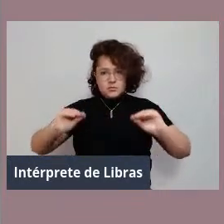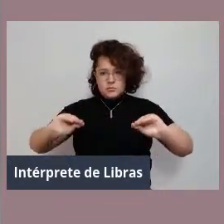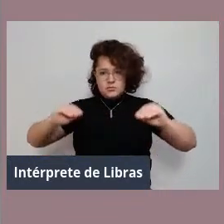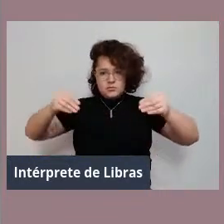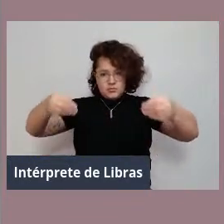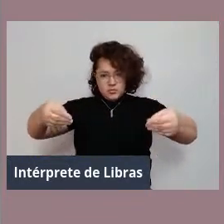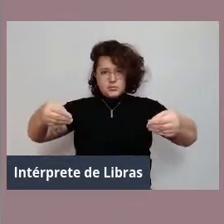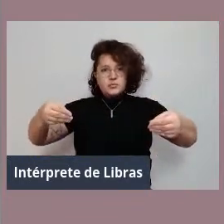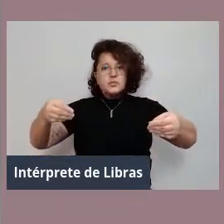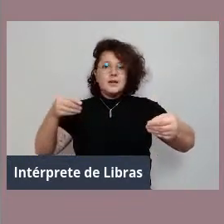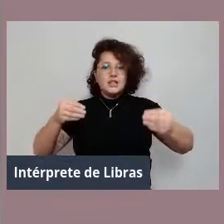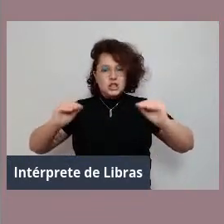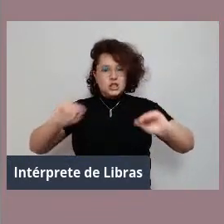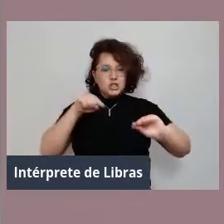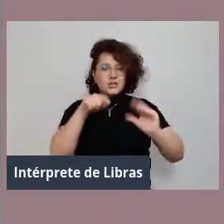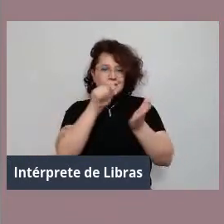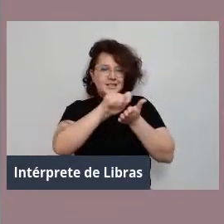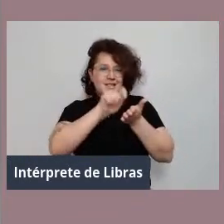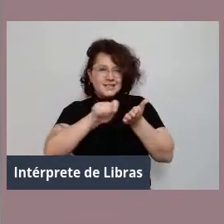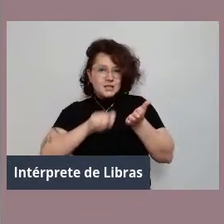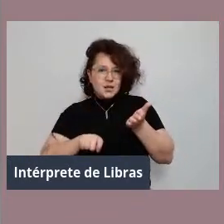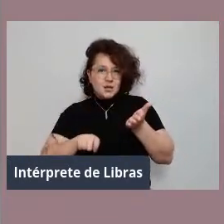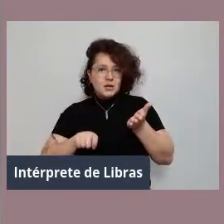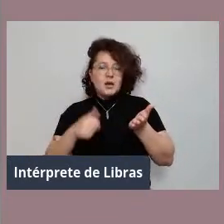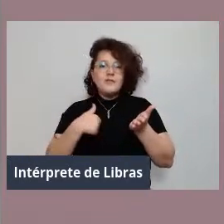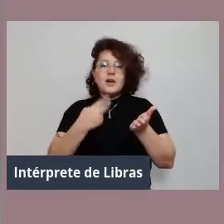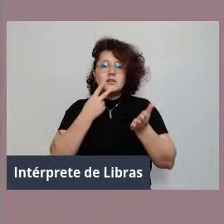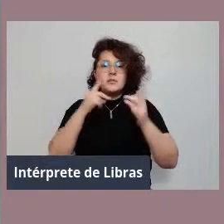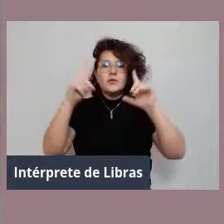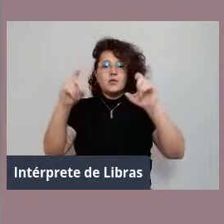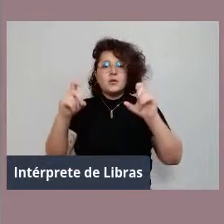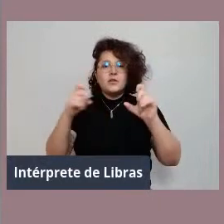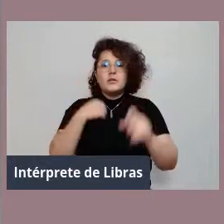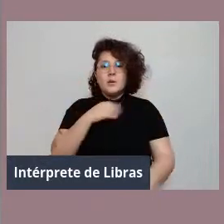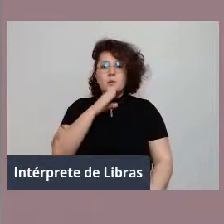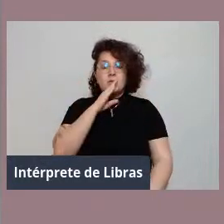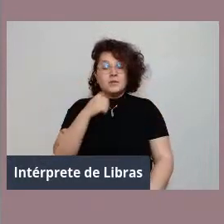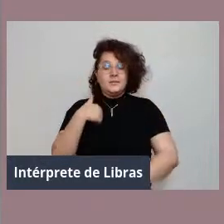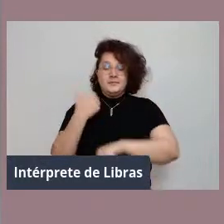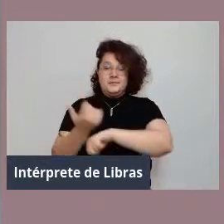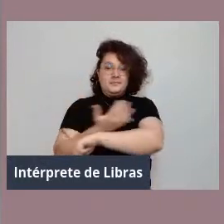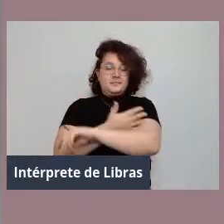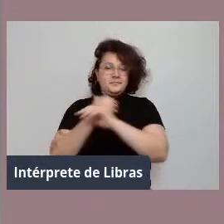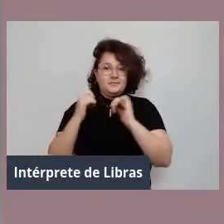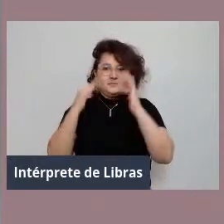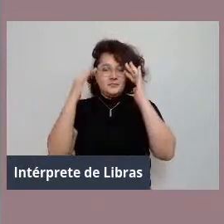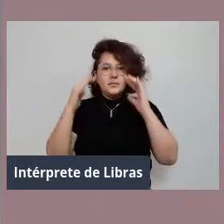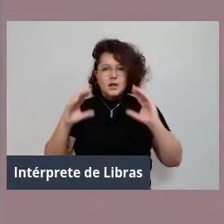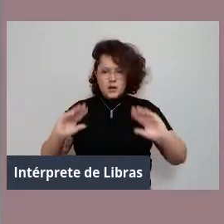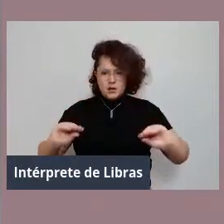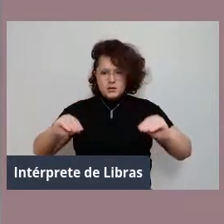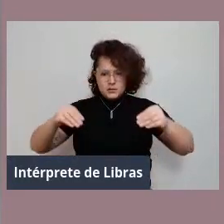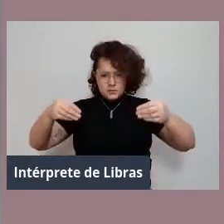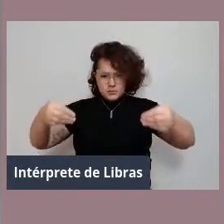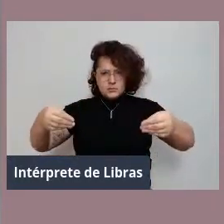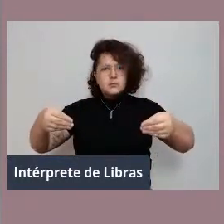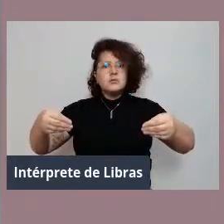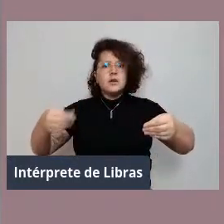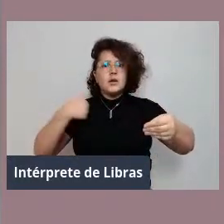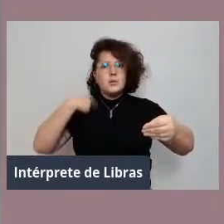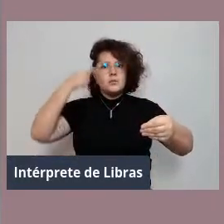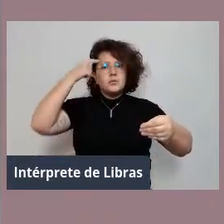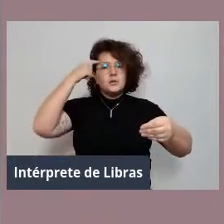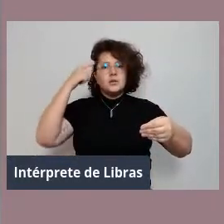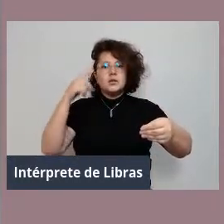lindo, fala dessa fotografia muda, até me emociono de novo quando eu penso nisso. Quando eu virei, eu pensei, caramba, eu era